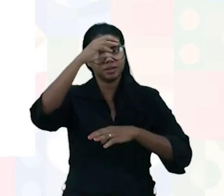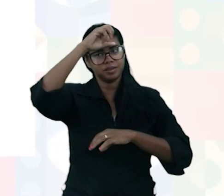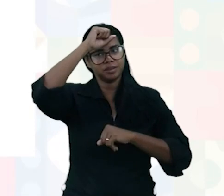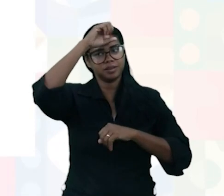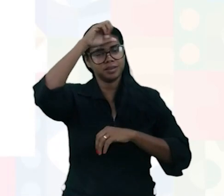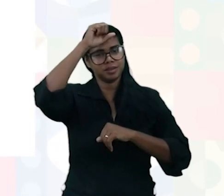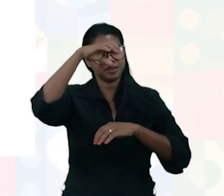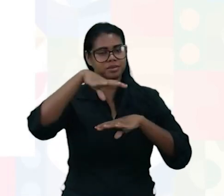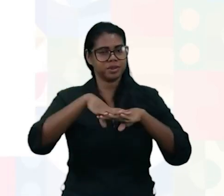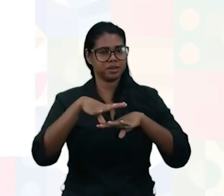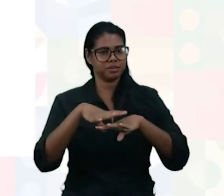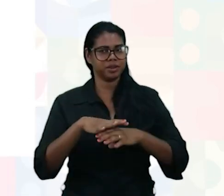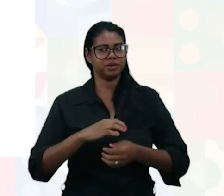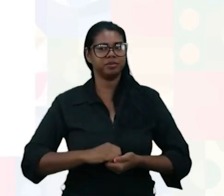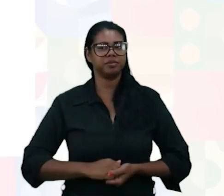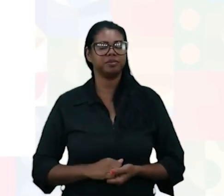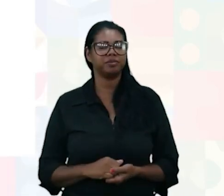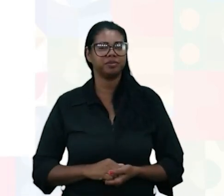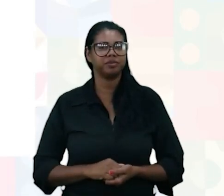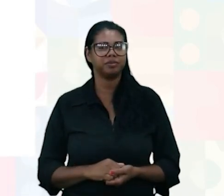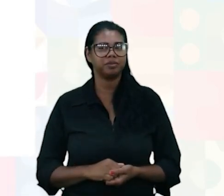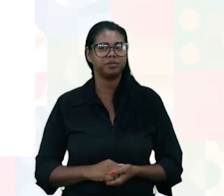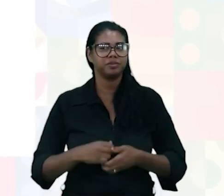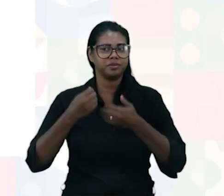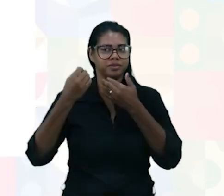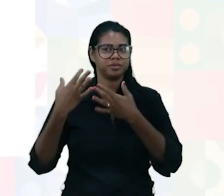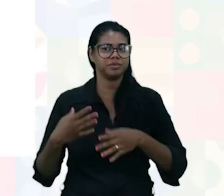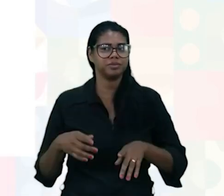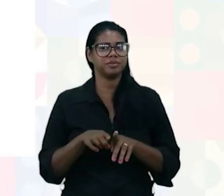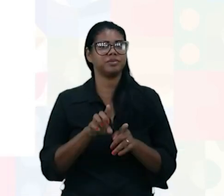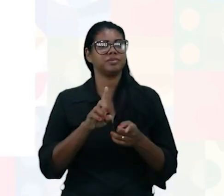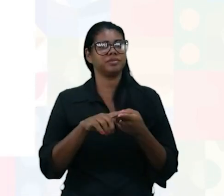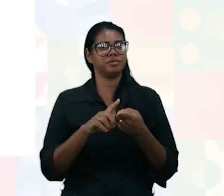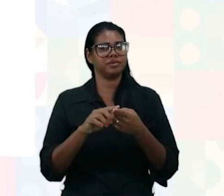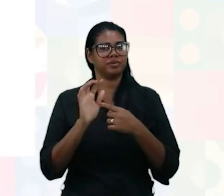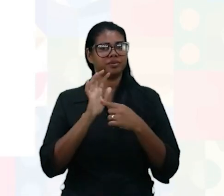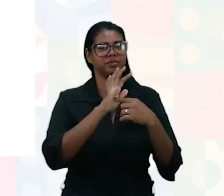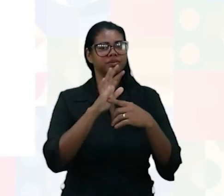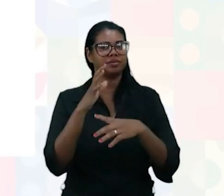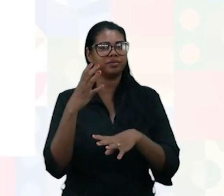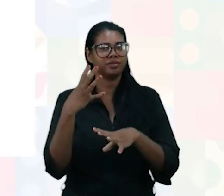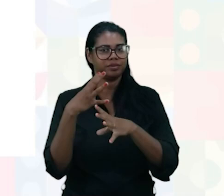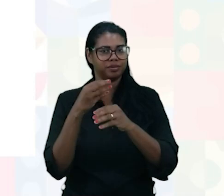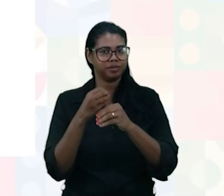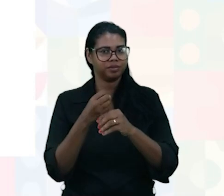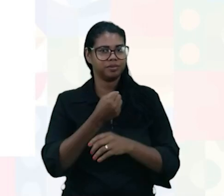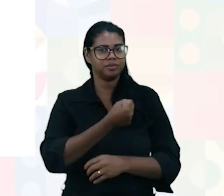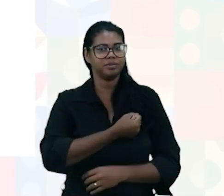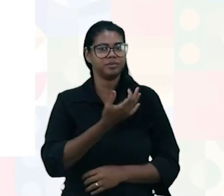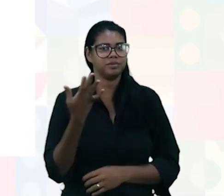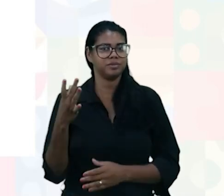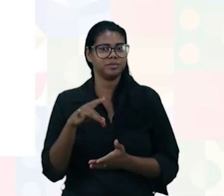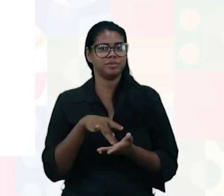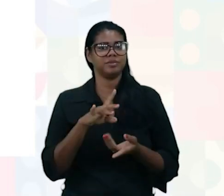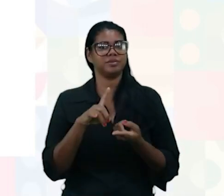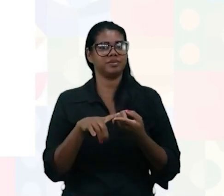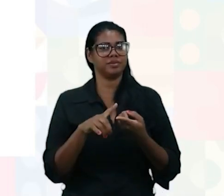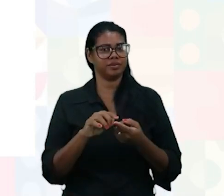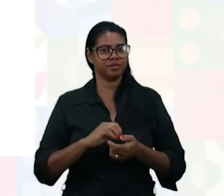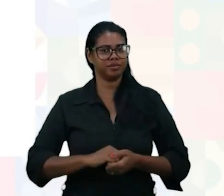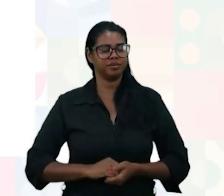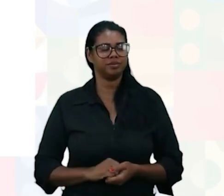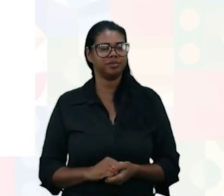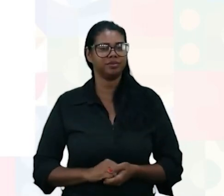na matemática. Quando a gente fala em notação, a gente está falando de símbolos numéricos, de uma numeração, tá